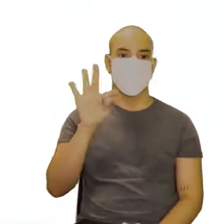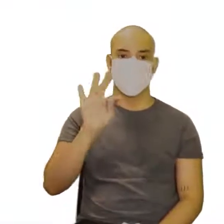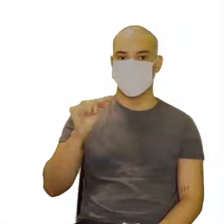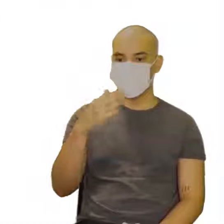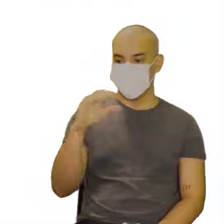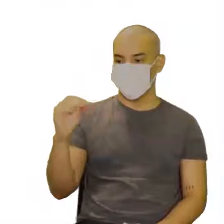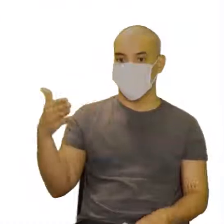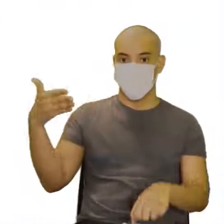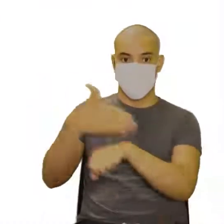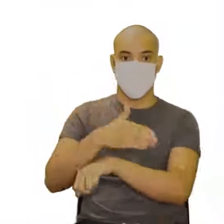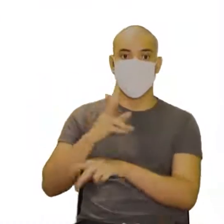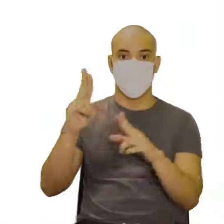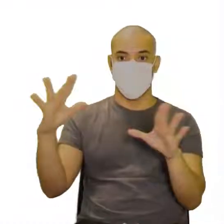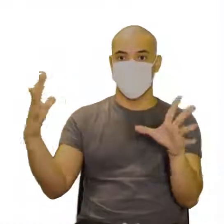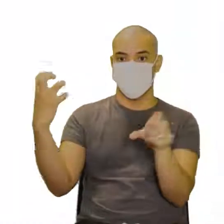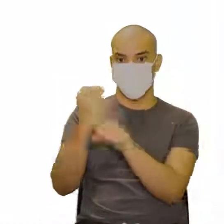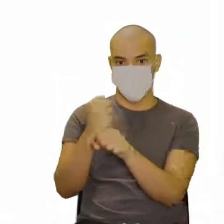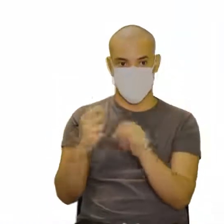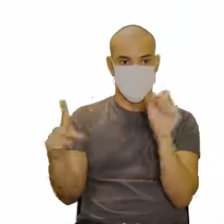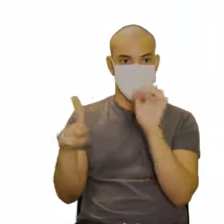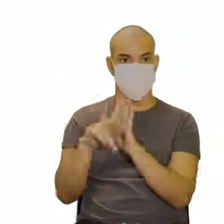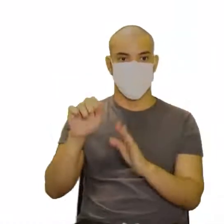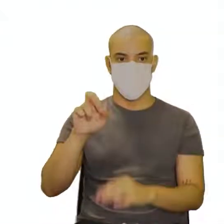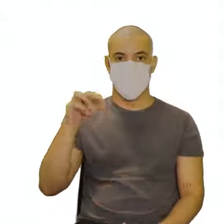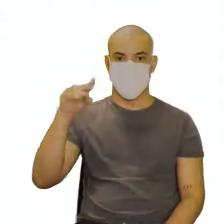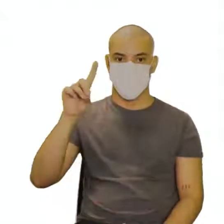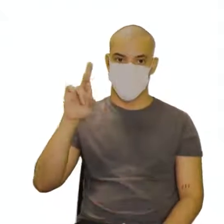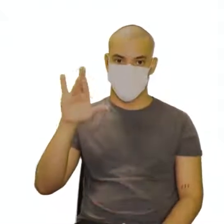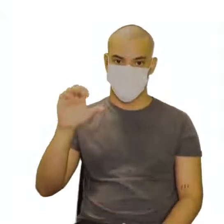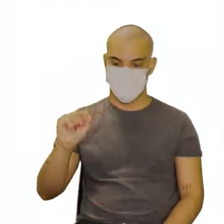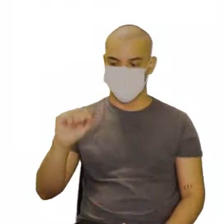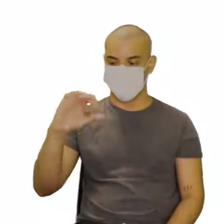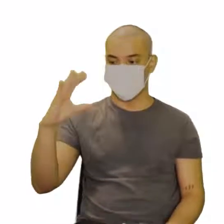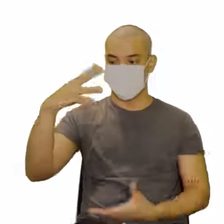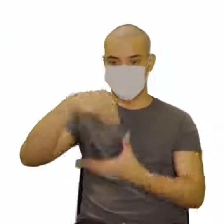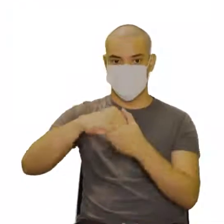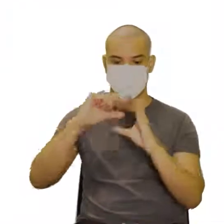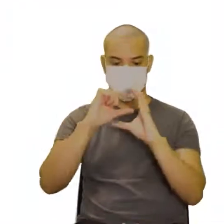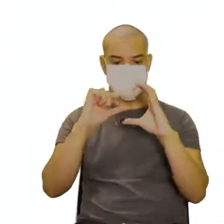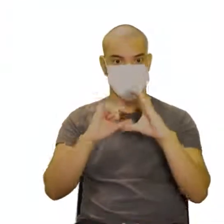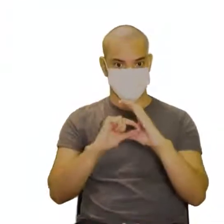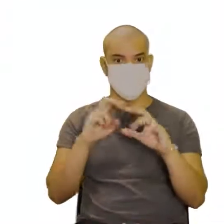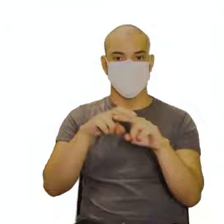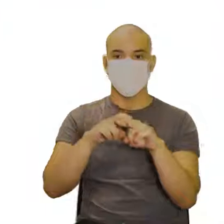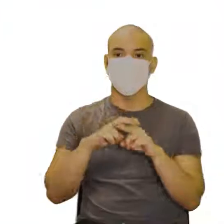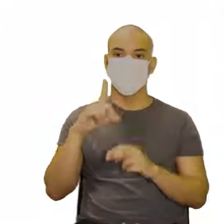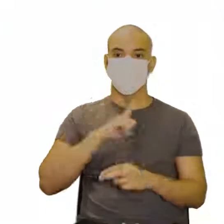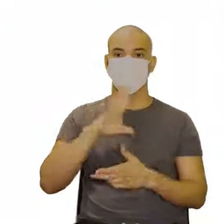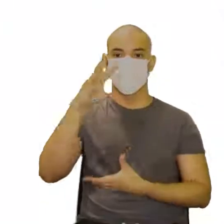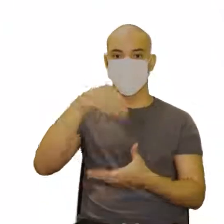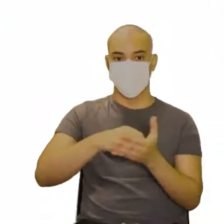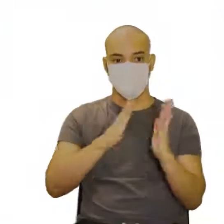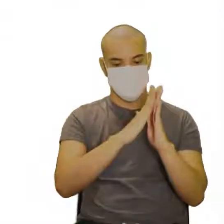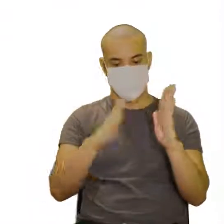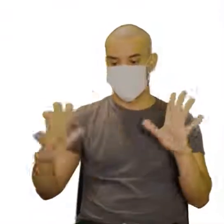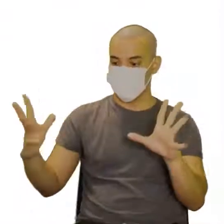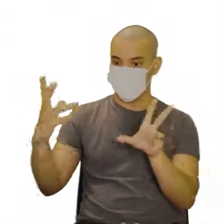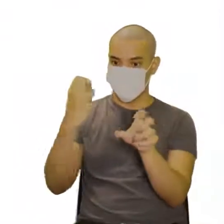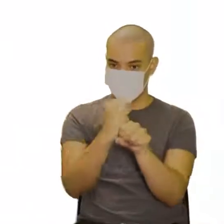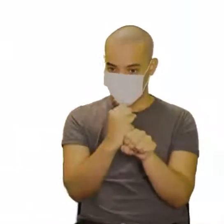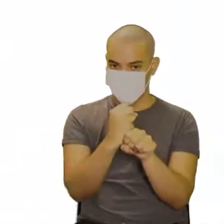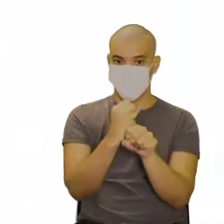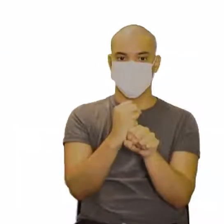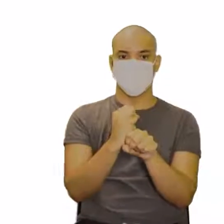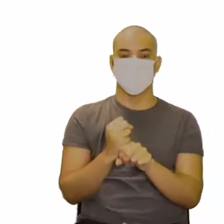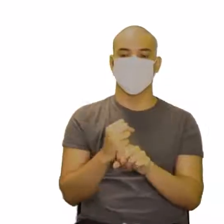é igual à soma das tensões entre as armaduras dos capacitores, ok? Então tá ali, olha só, em série você soma.